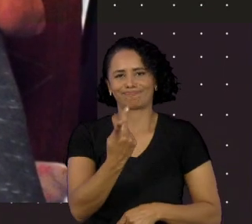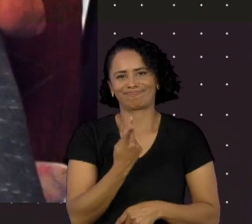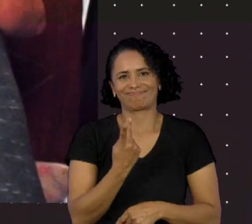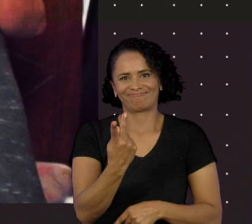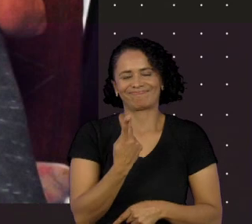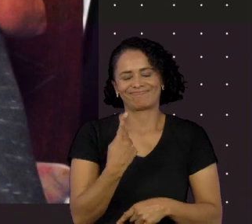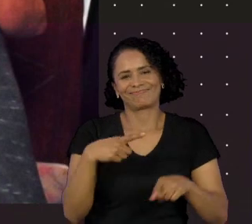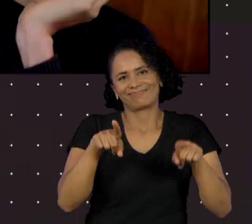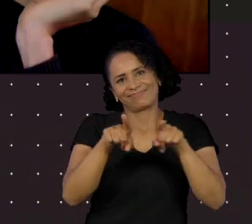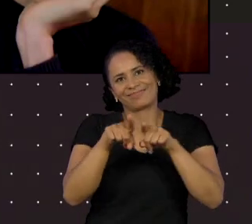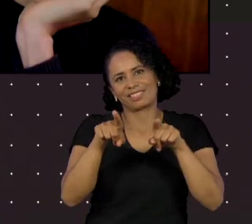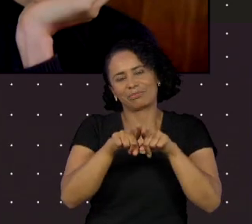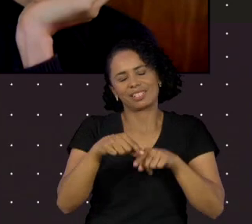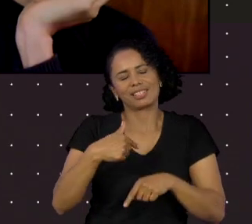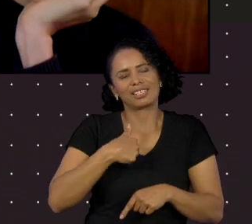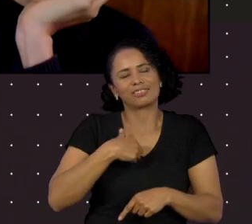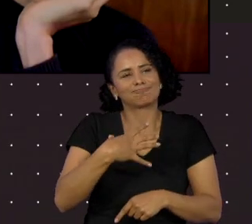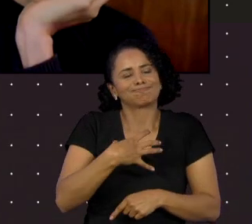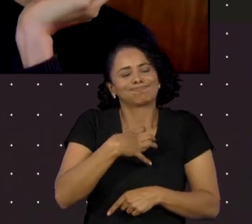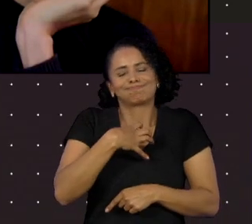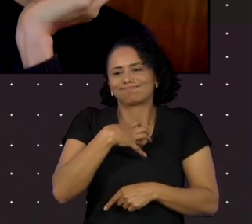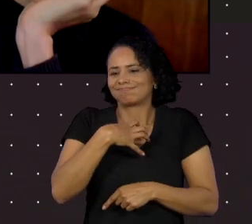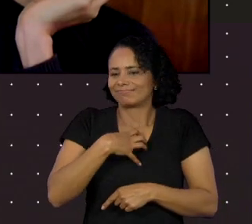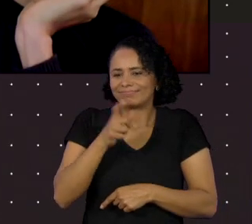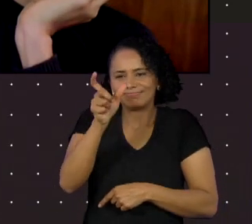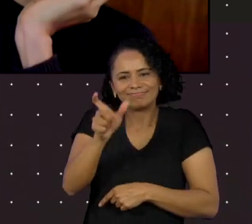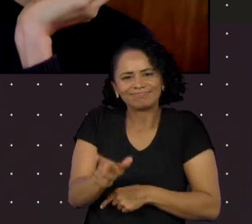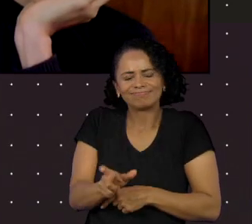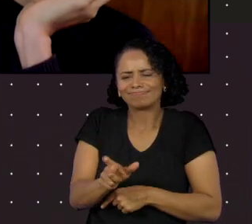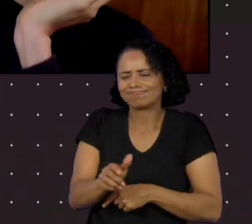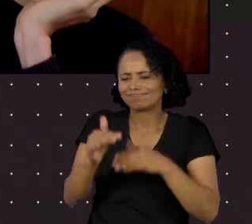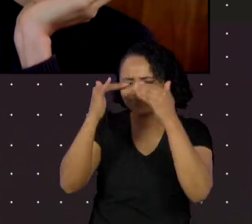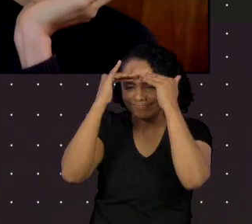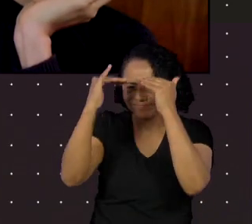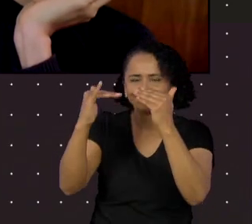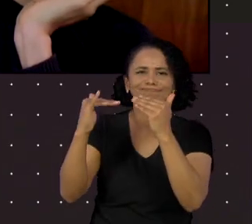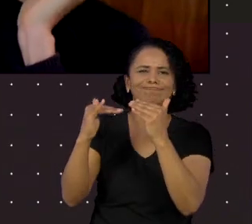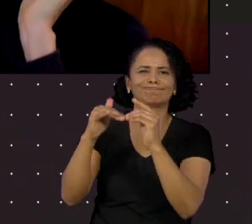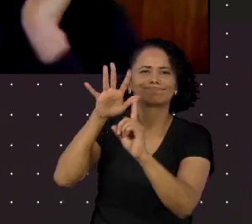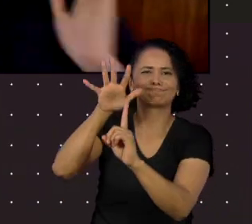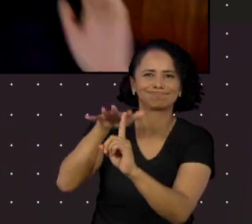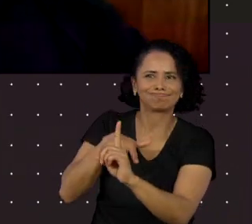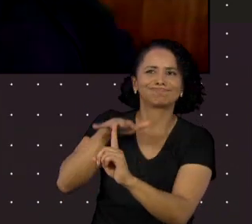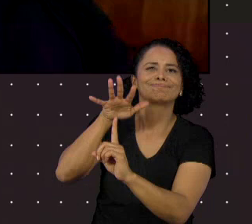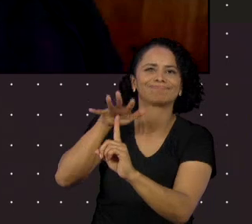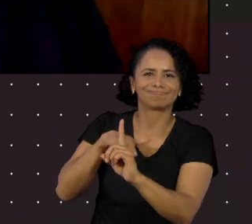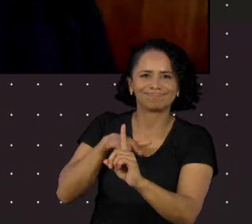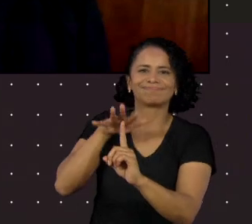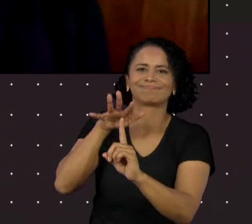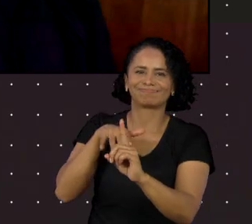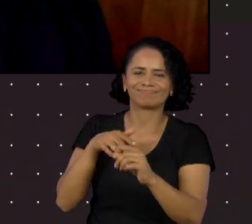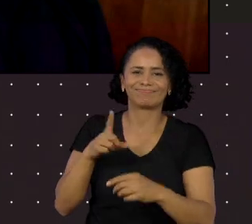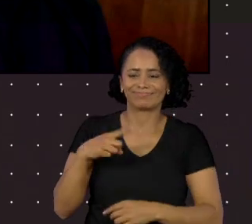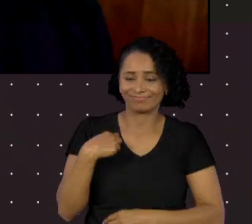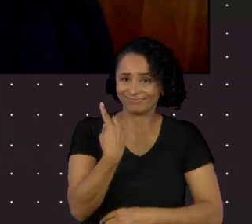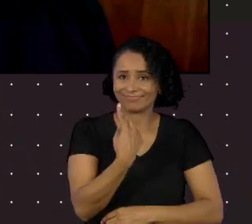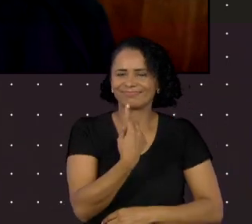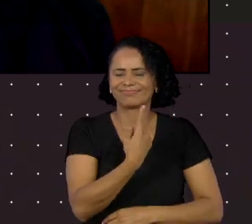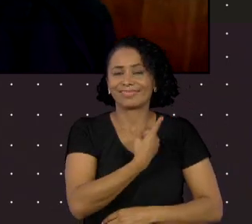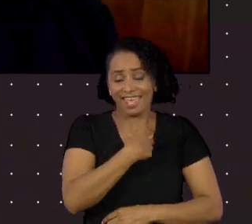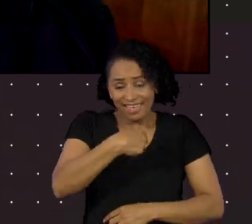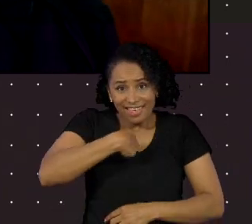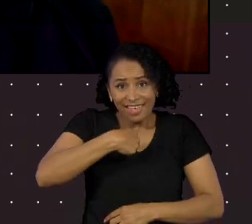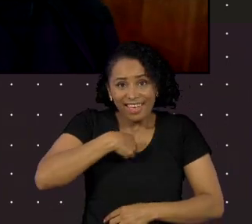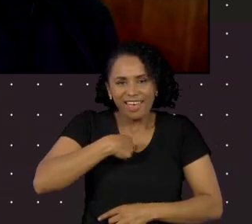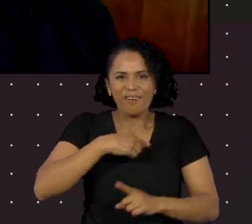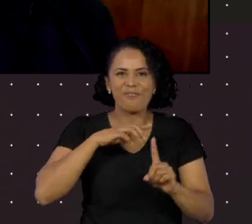das pessoas que eu mais amo, que eu mais respeito na vida, que é você. Sou sua